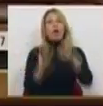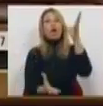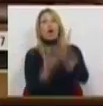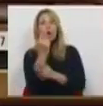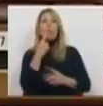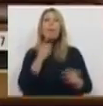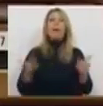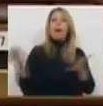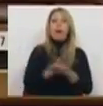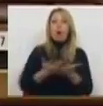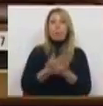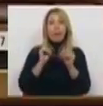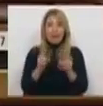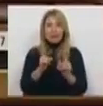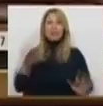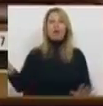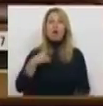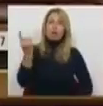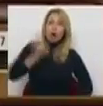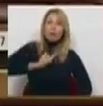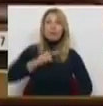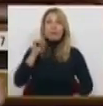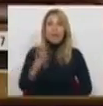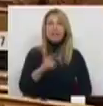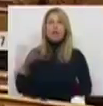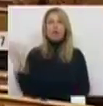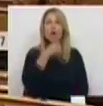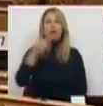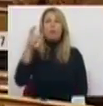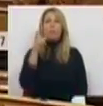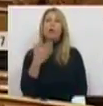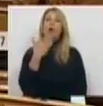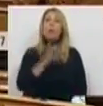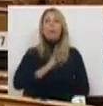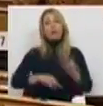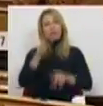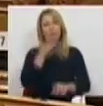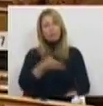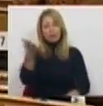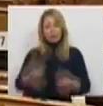nossa economia. Essa é a nossa obrigação, esse é o nosso compromisso. Obrigado, Sr. Deputado.